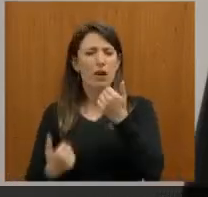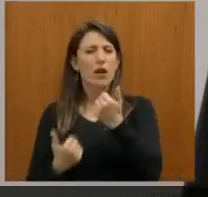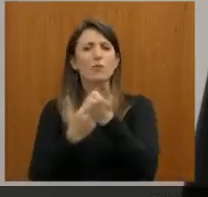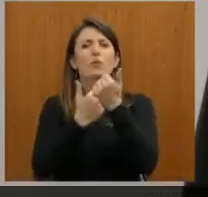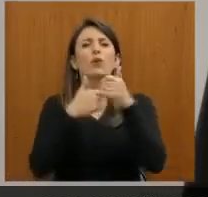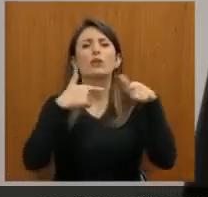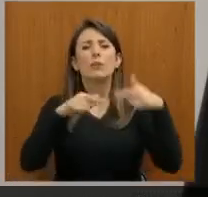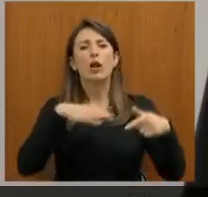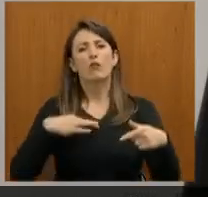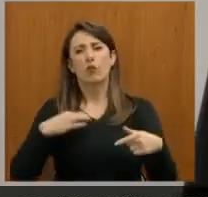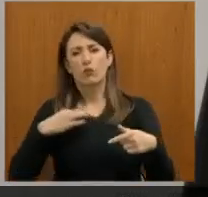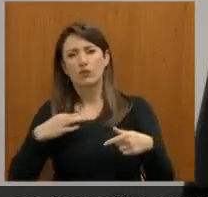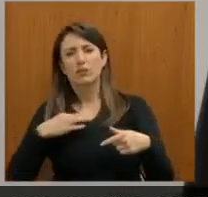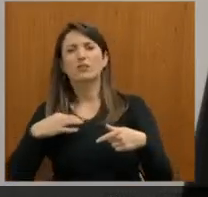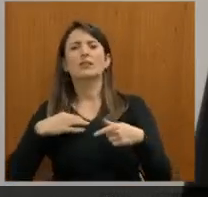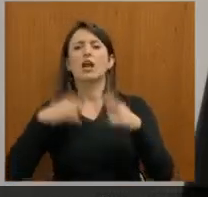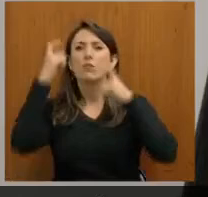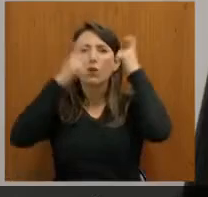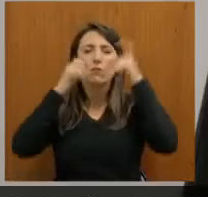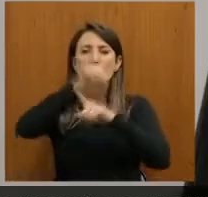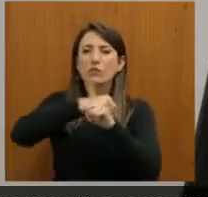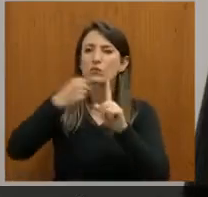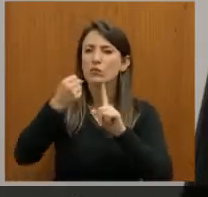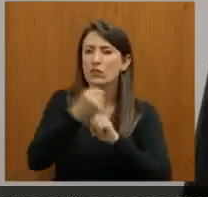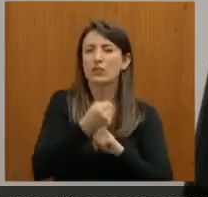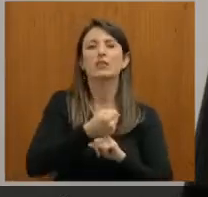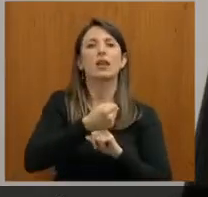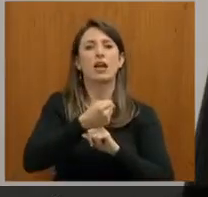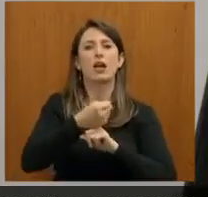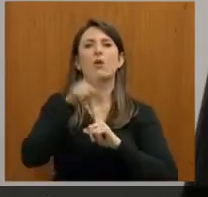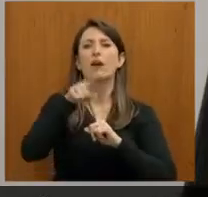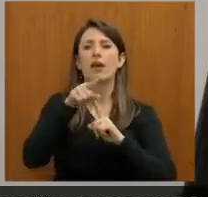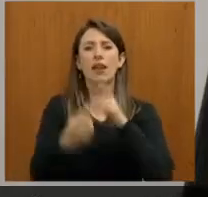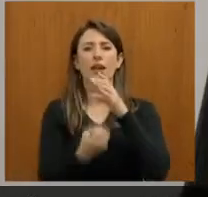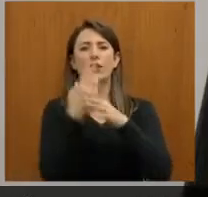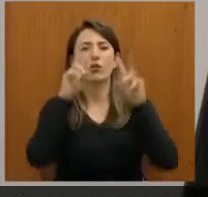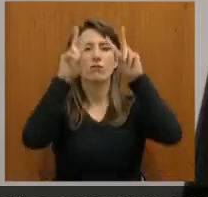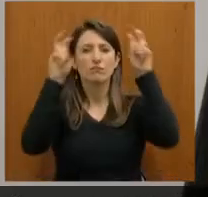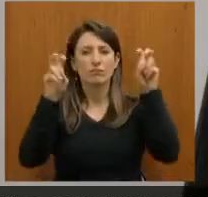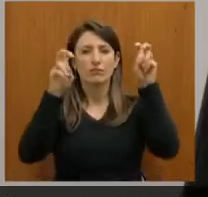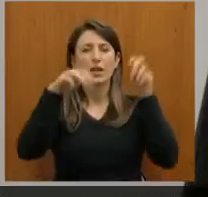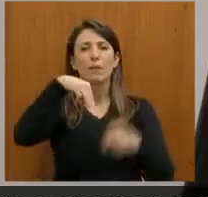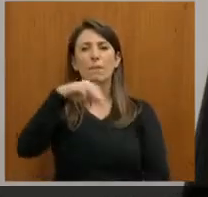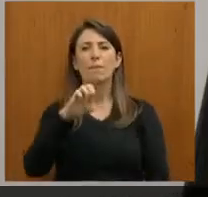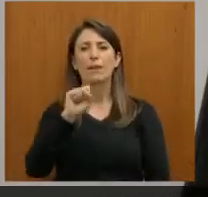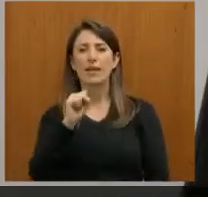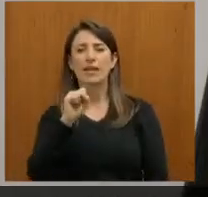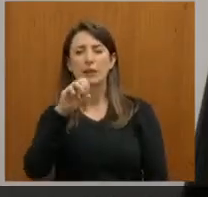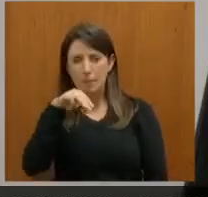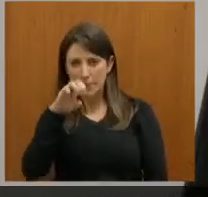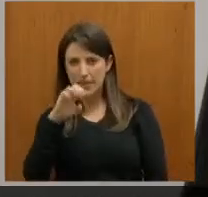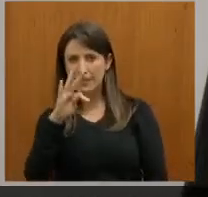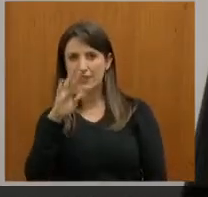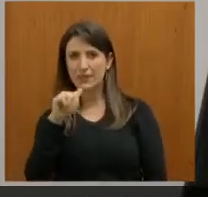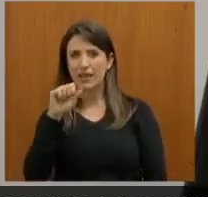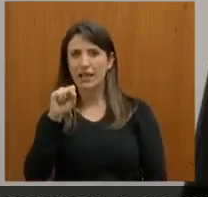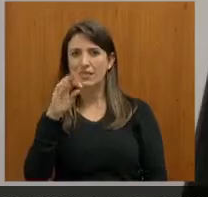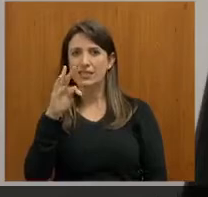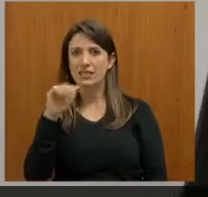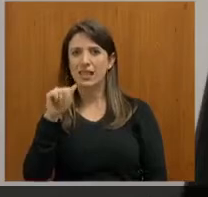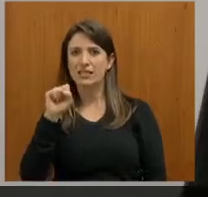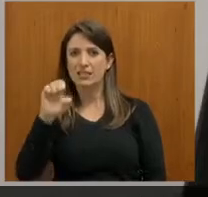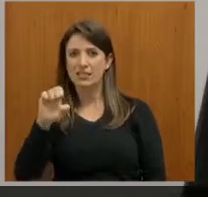é fundadora da metástase do amor organização não-governamental que apoia